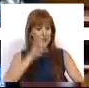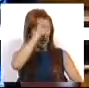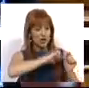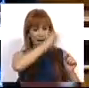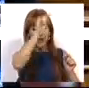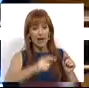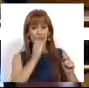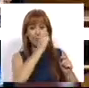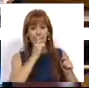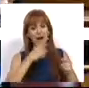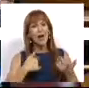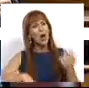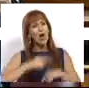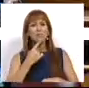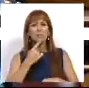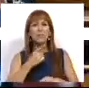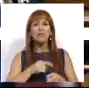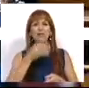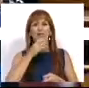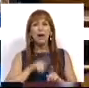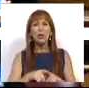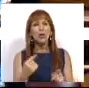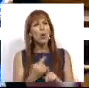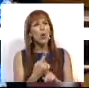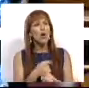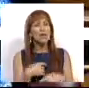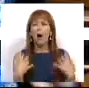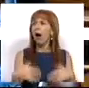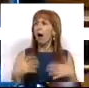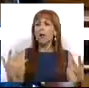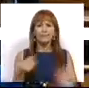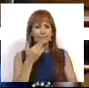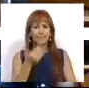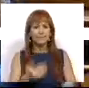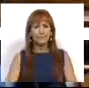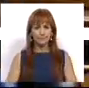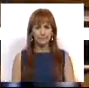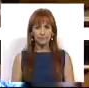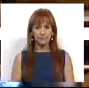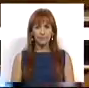janeiro a maio? Que é para nós percebermos que estamos a falar assim de uma coisa tão estrondosa. Muito obrigada.